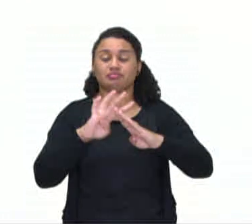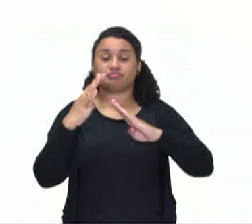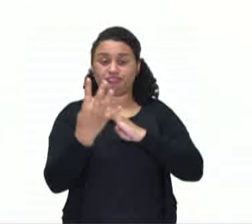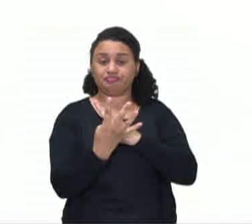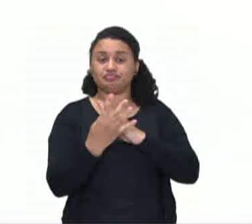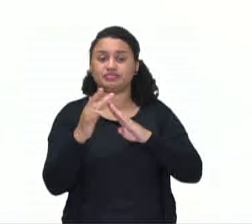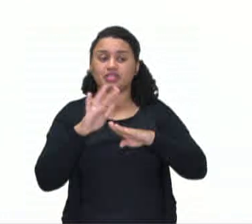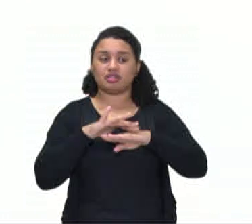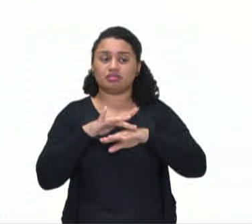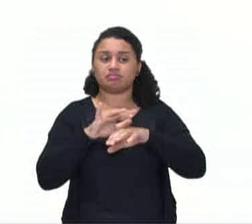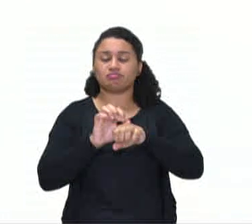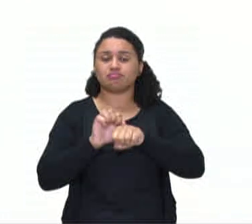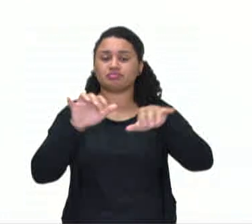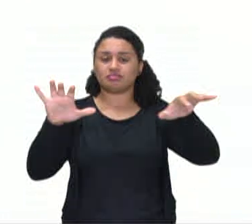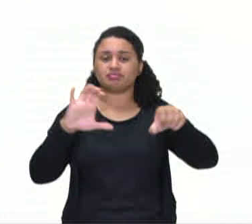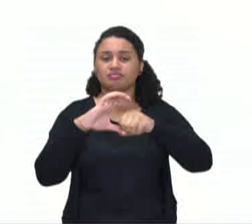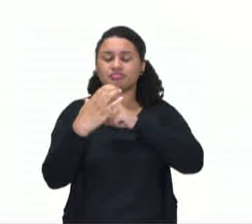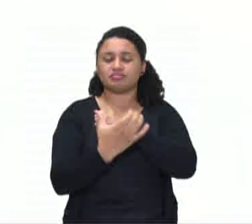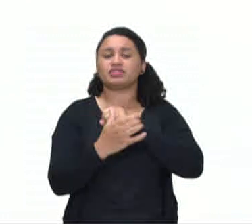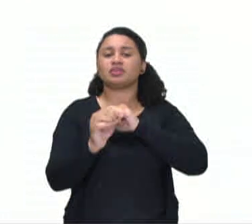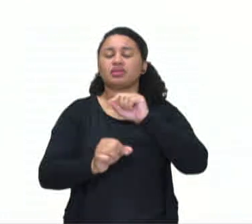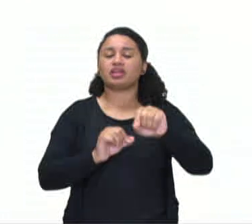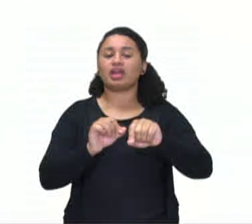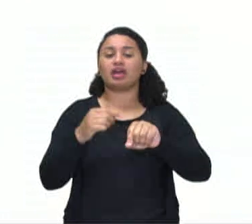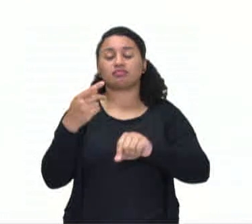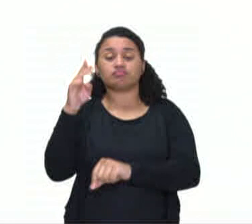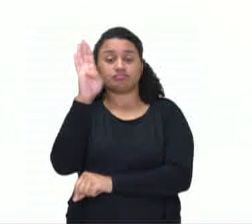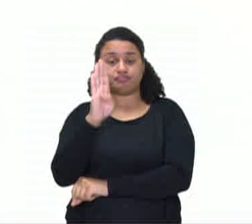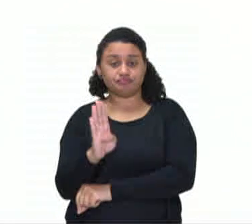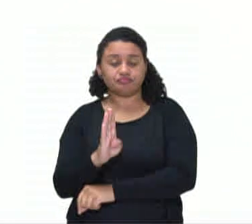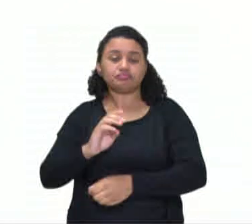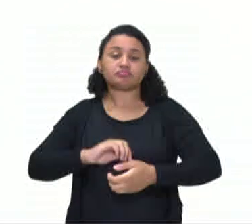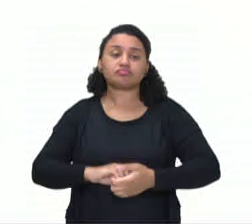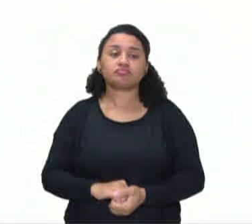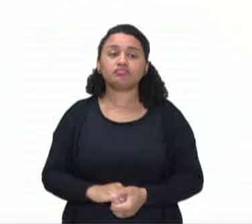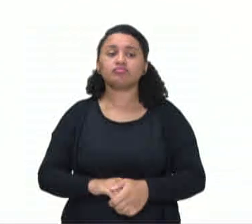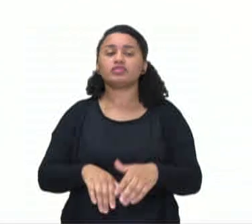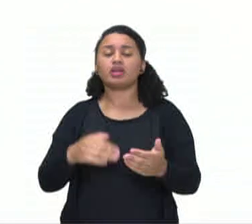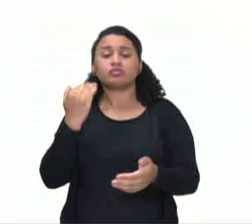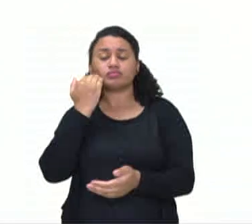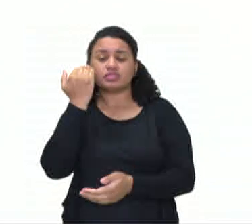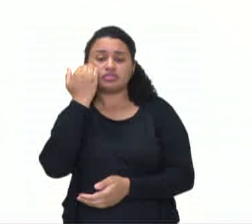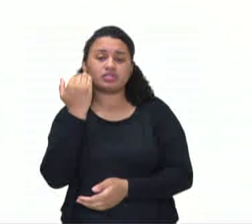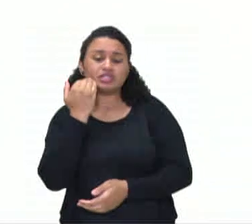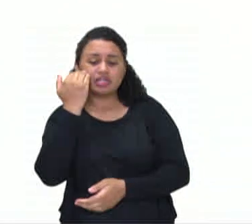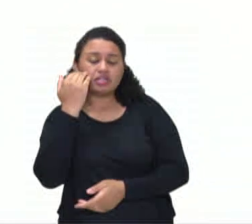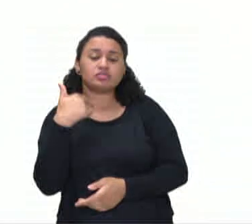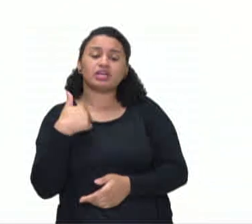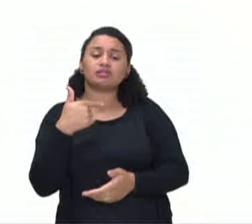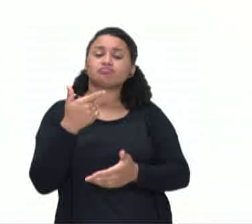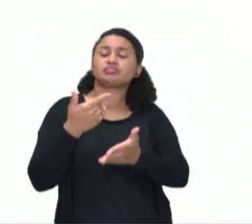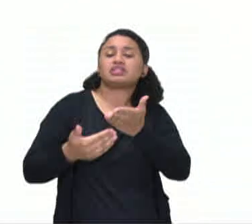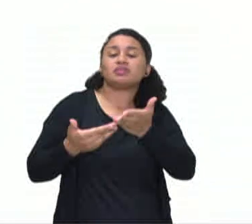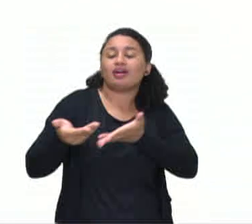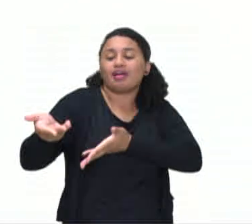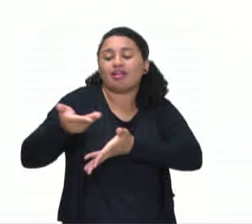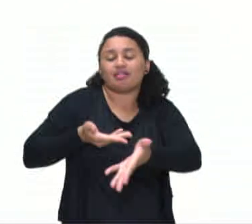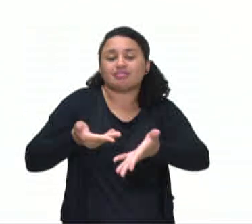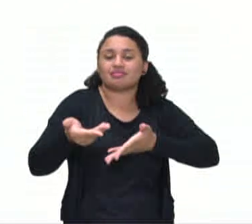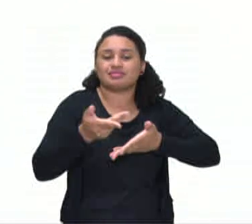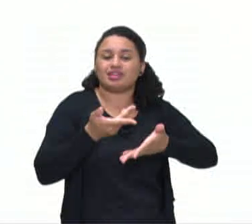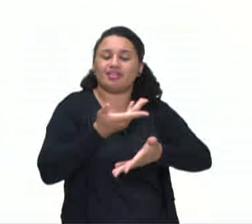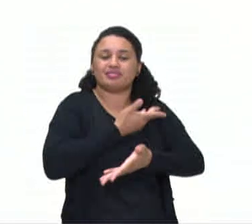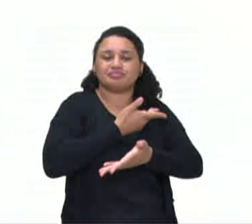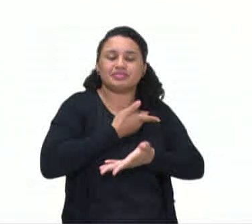do coronavírus Covid-19 no Brasil. Os adolescentes perderam boa parte da vida social e usam